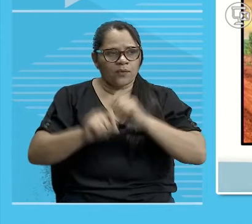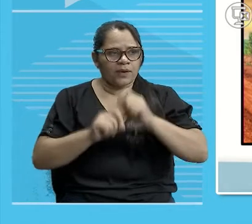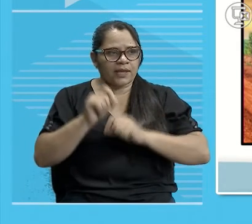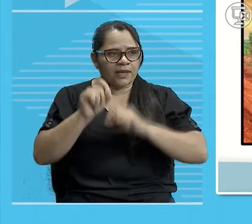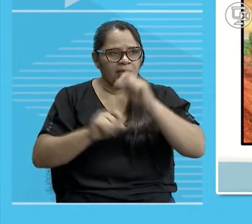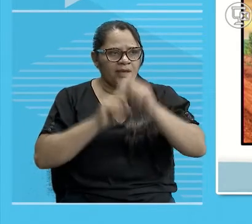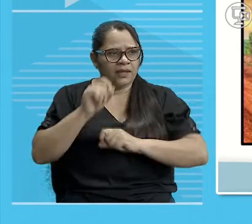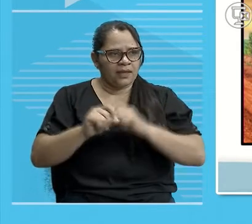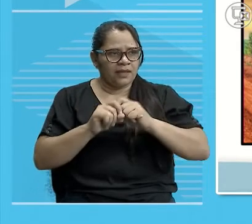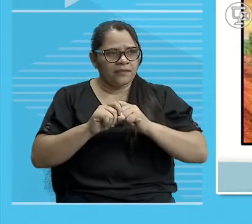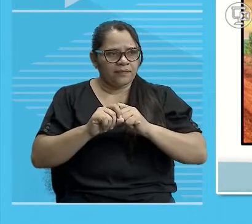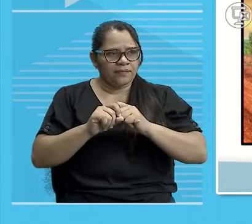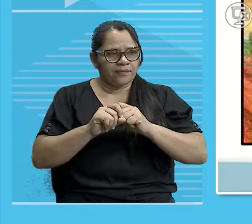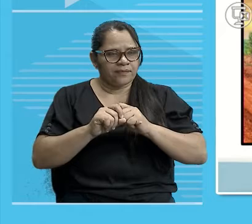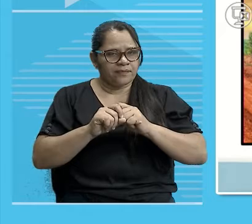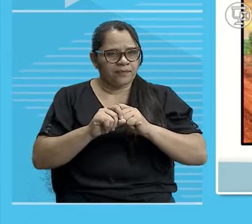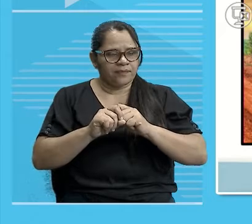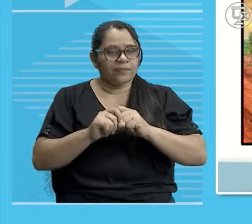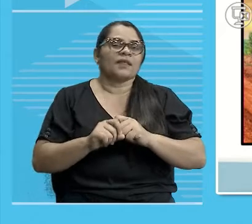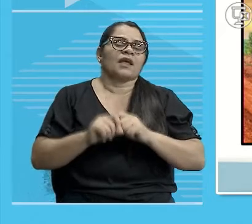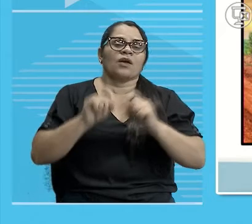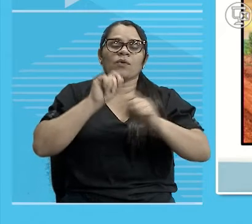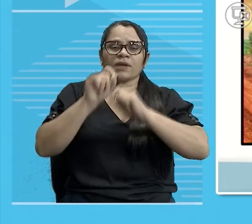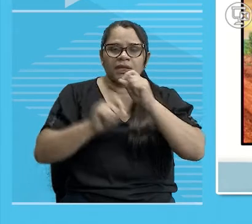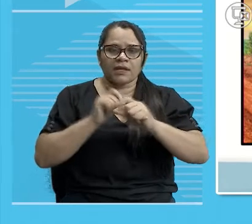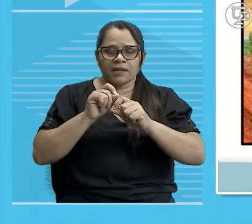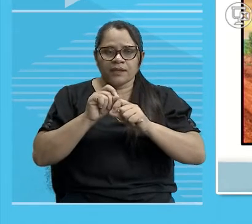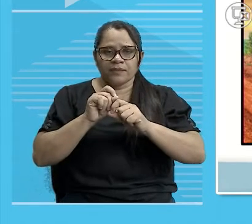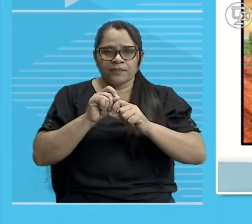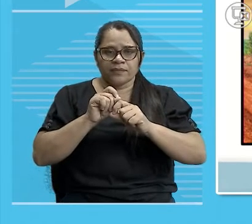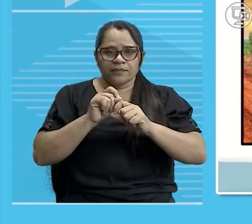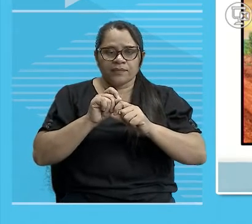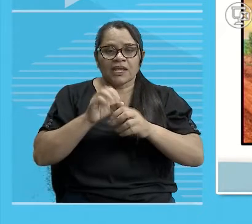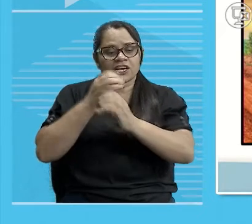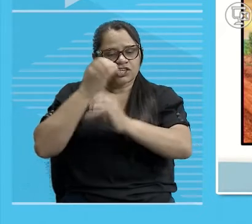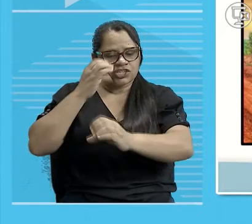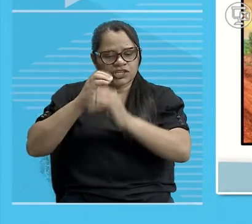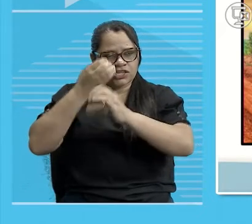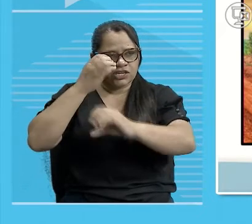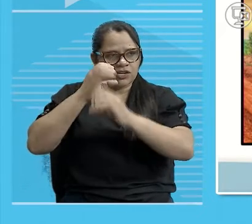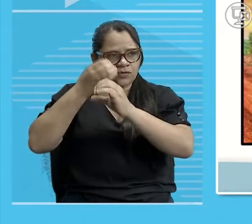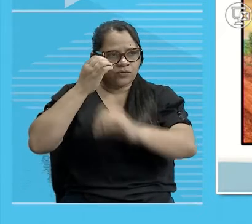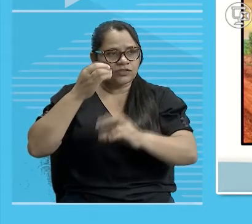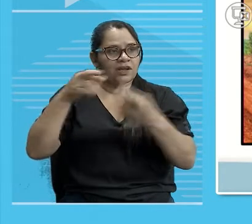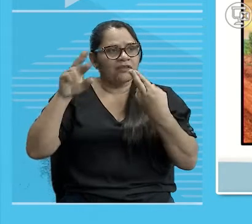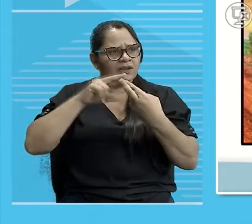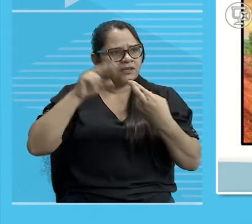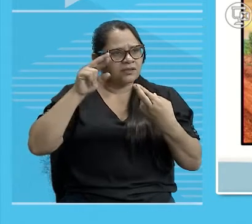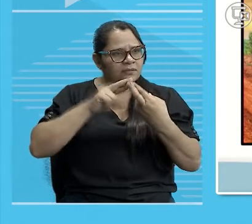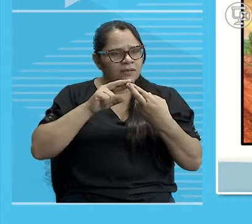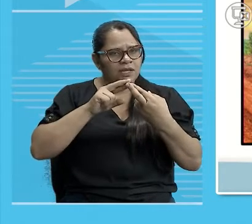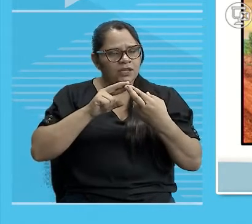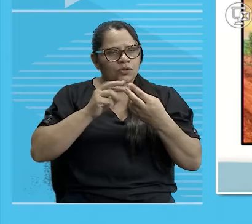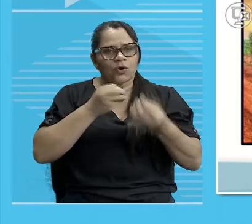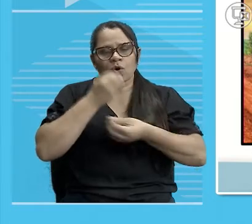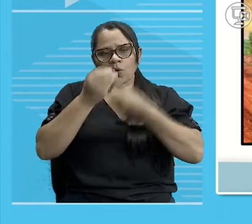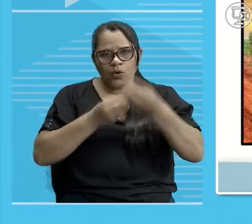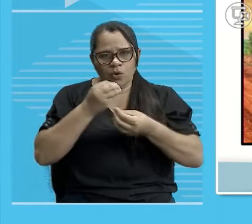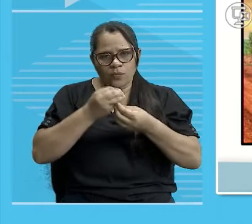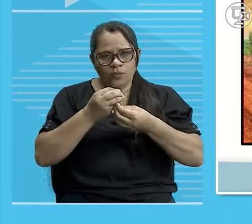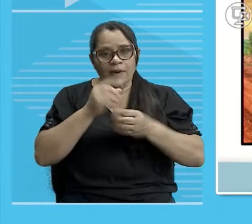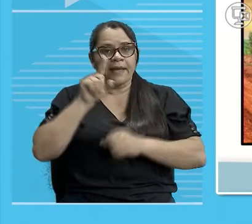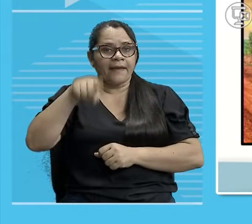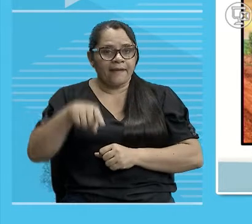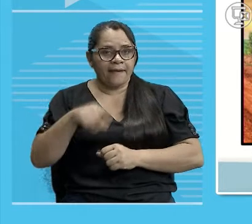gel referenciamento Tá bom o que um dinheiro de referenciamento é basicamente é um